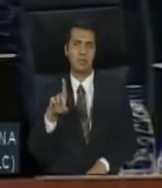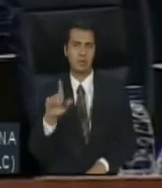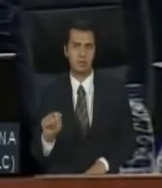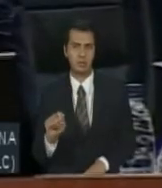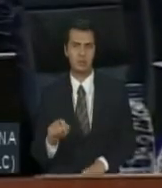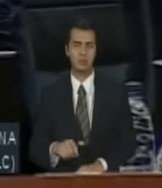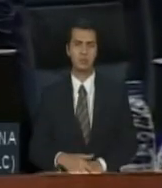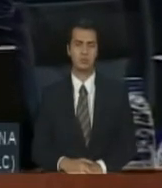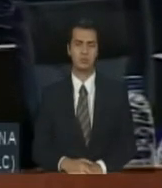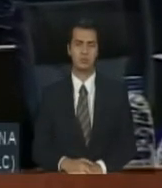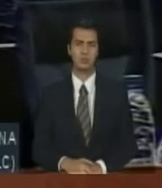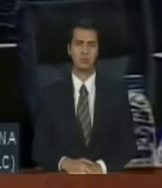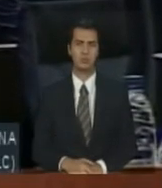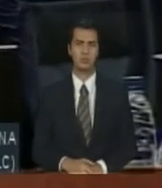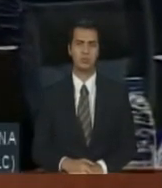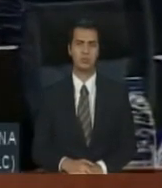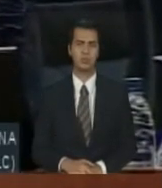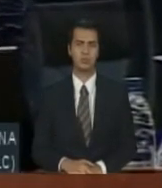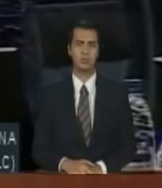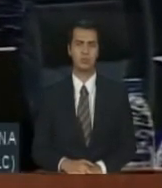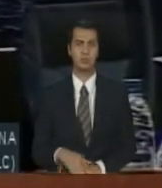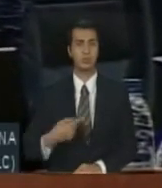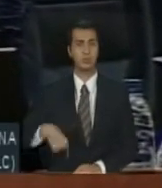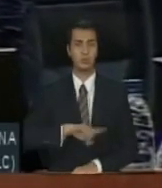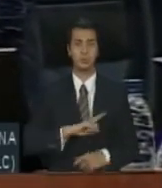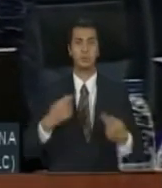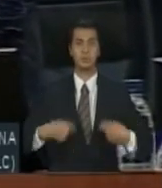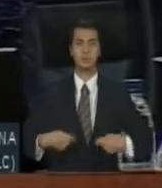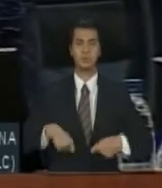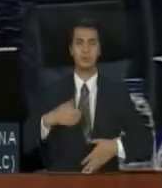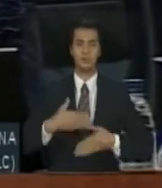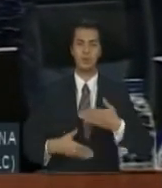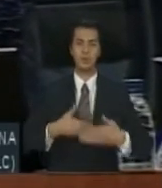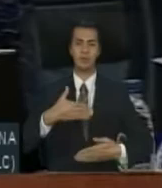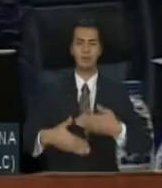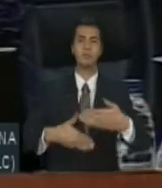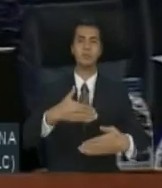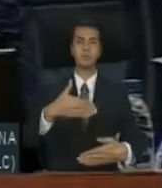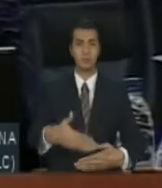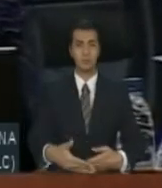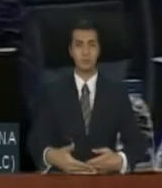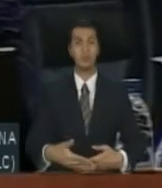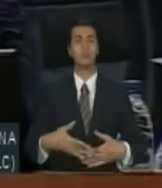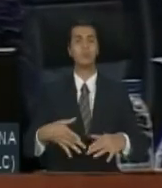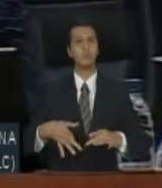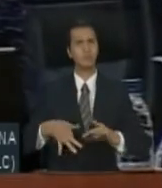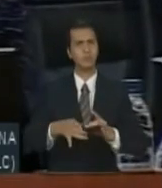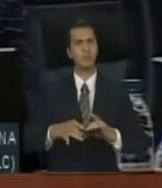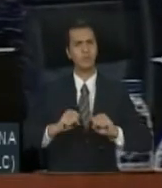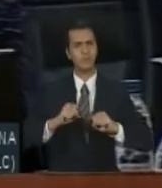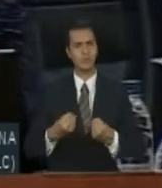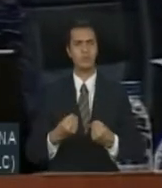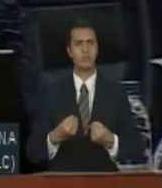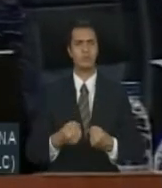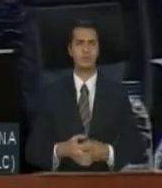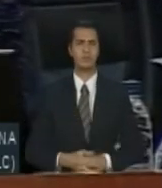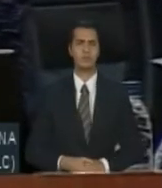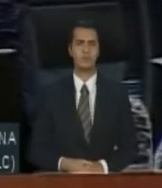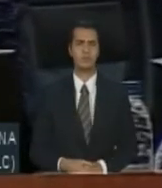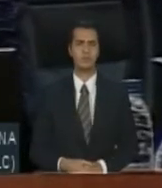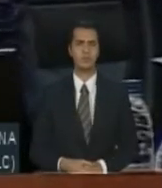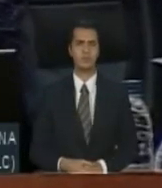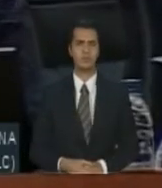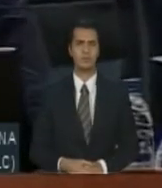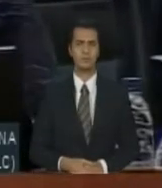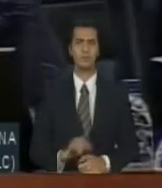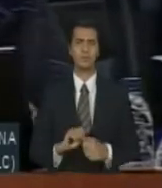Temos de avançar no processo de fortalecimento, de